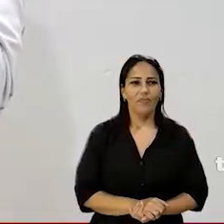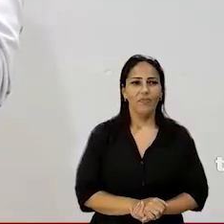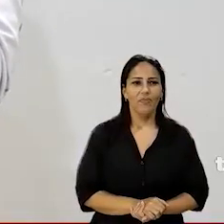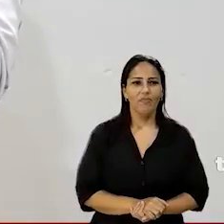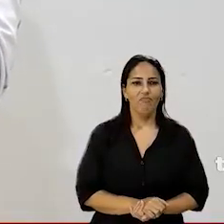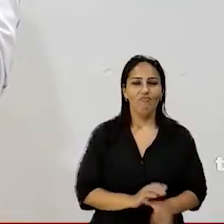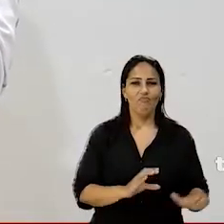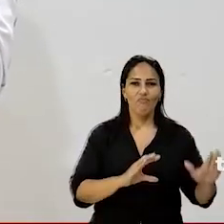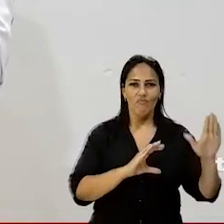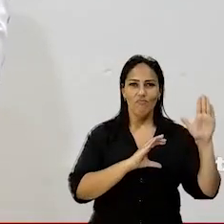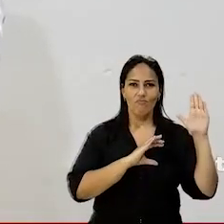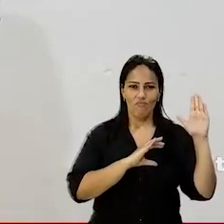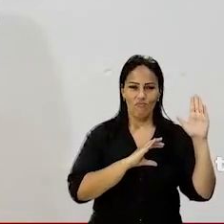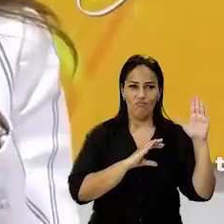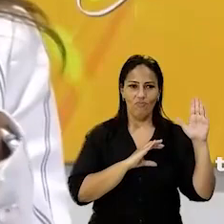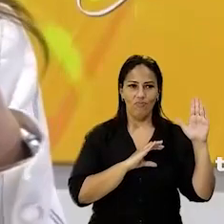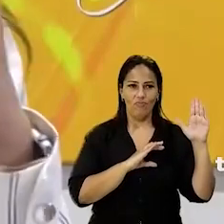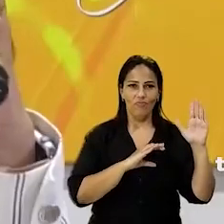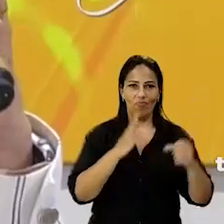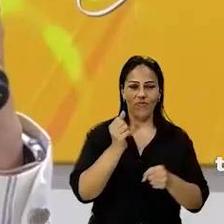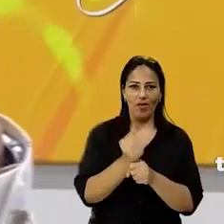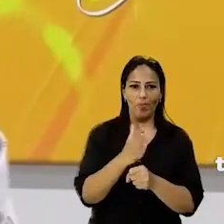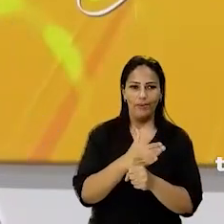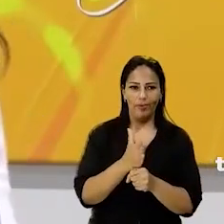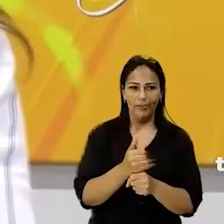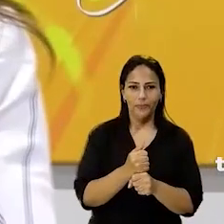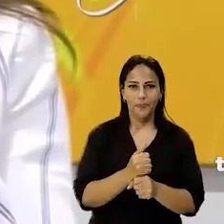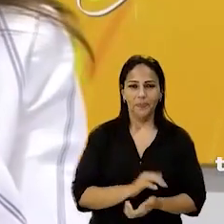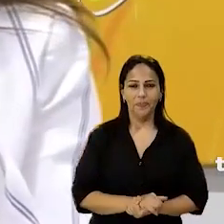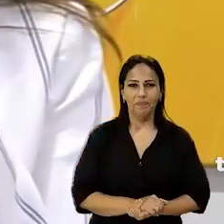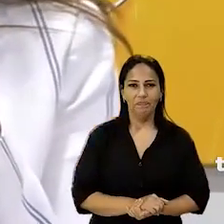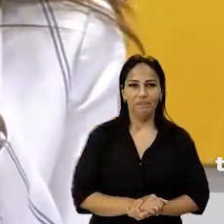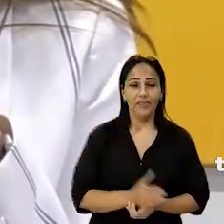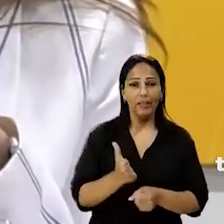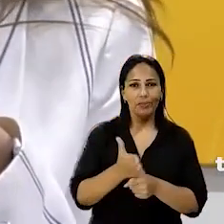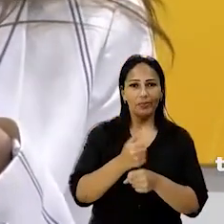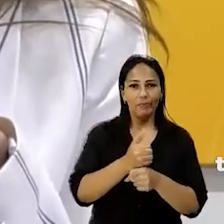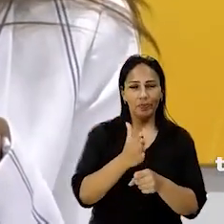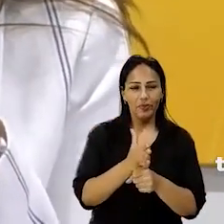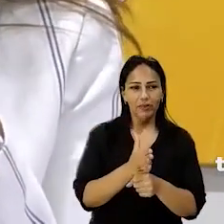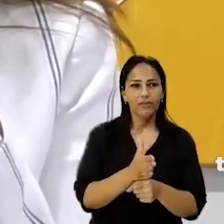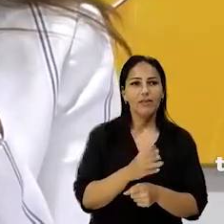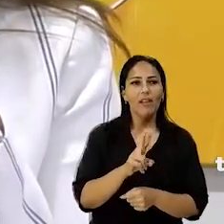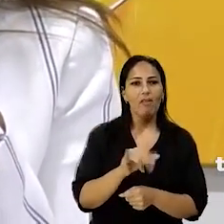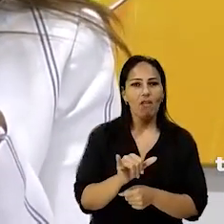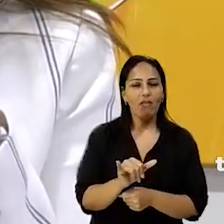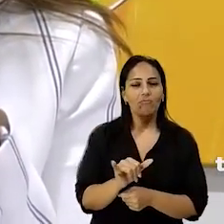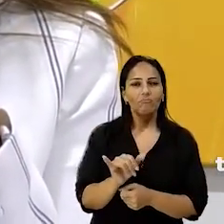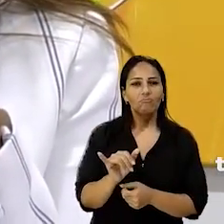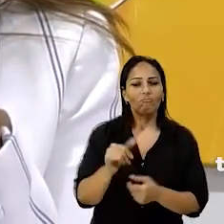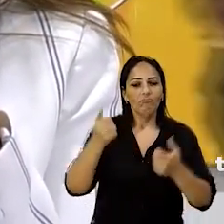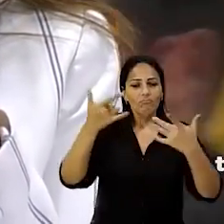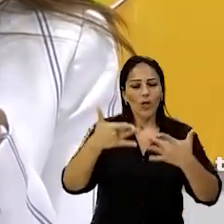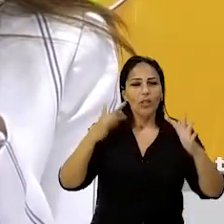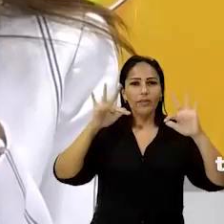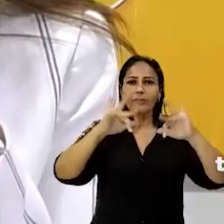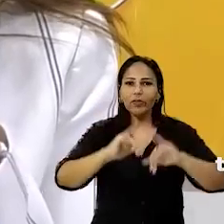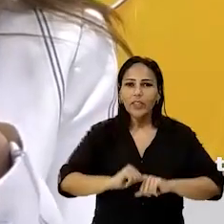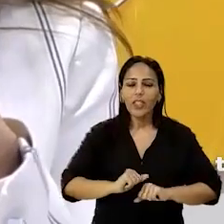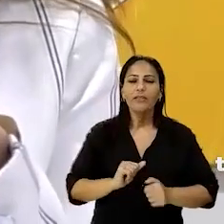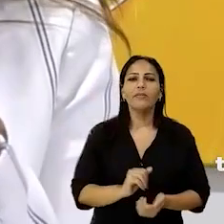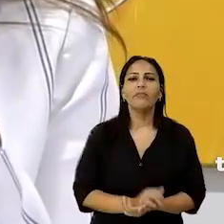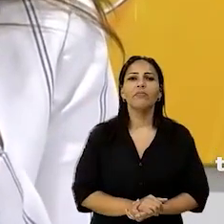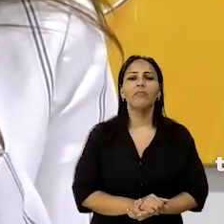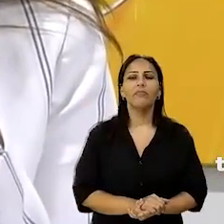é o candidato Batata. O candidato Batata, ele traz agora as suas considerações